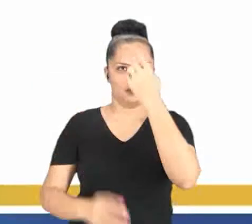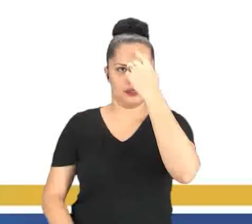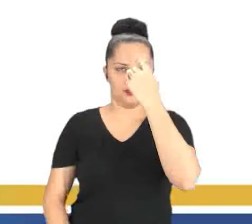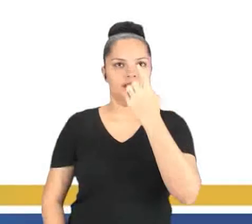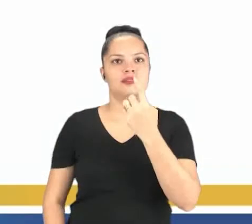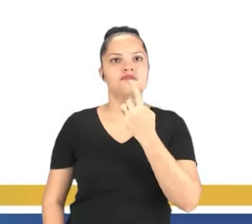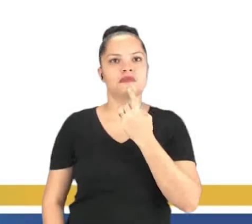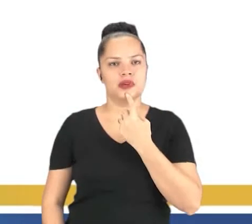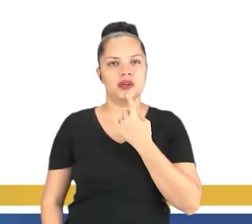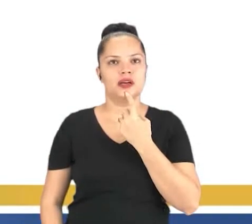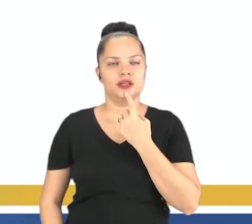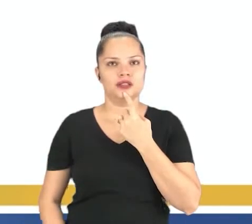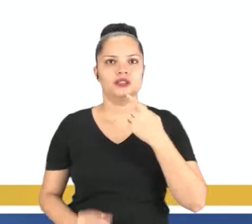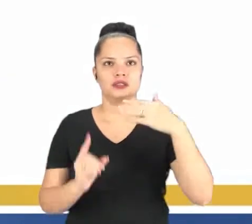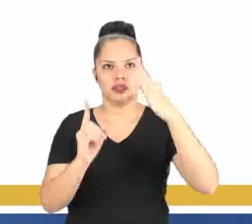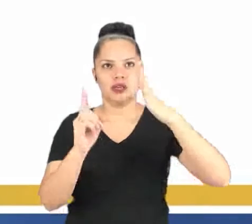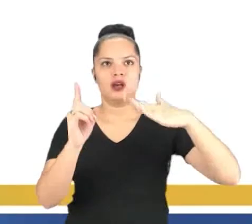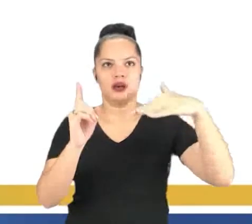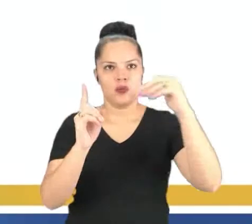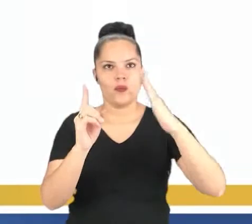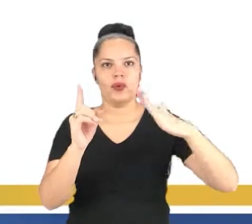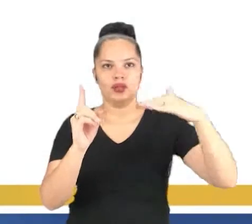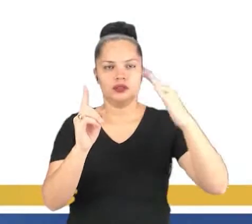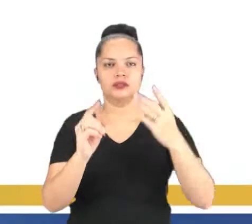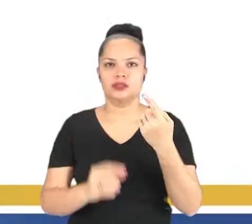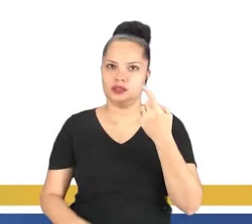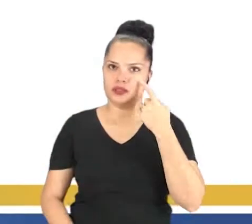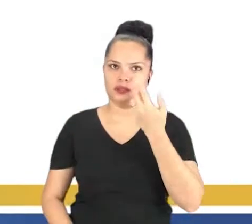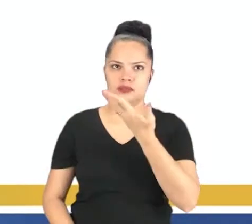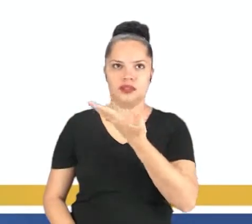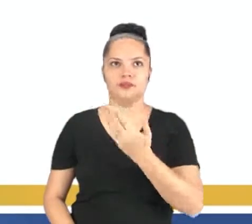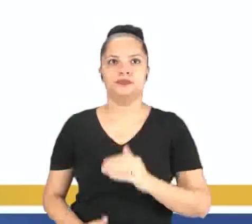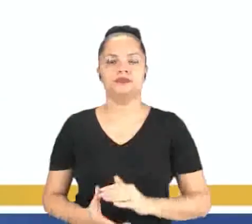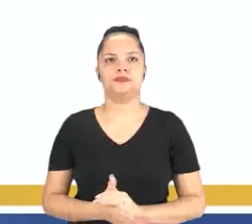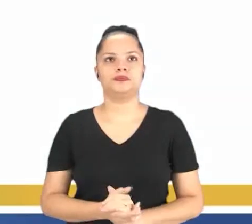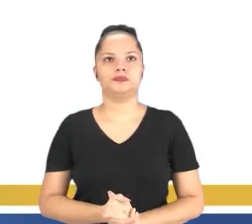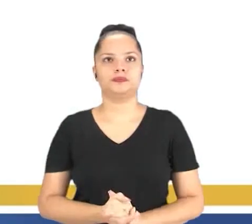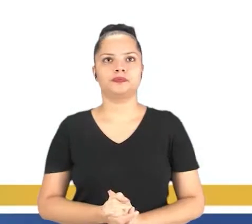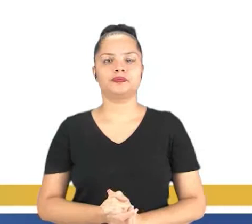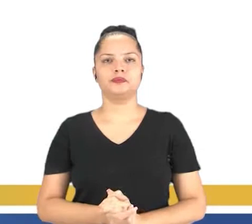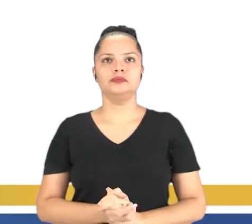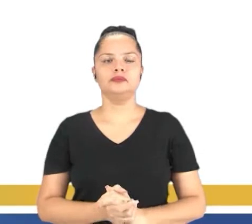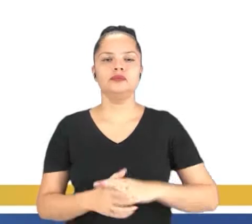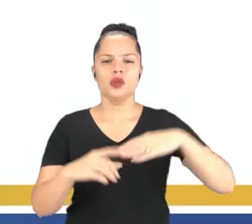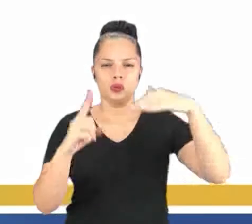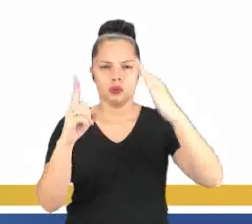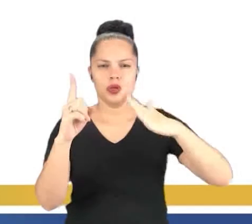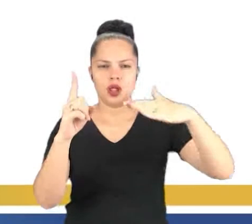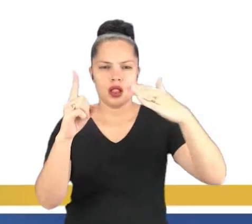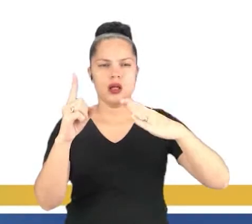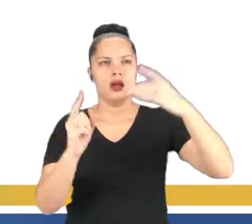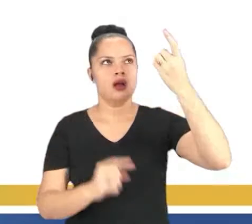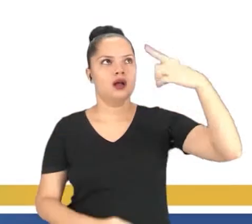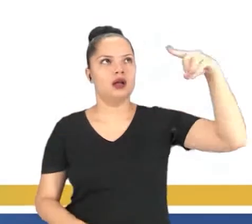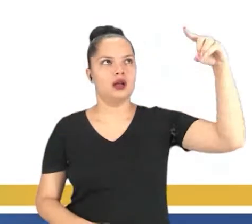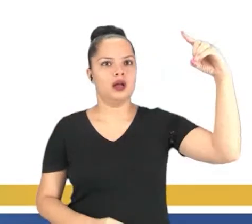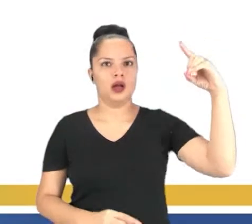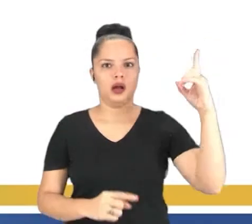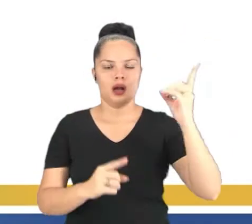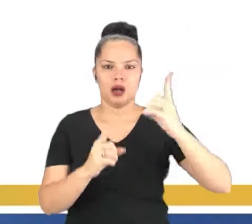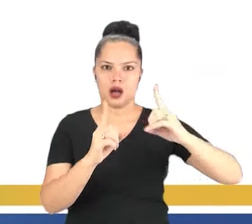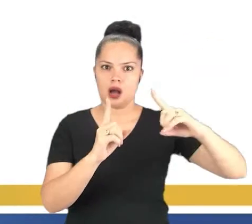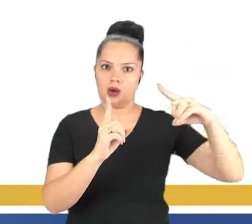né esses rituais que eles faziam essas imagens que vocês podem observar E é em homenagem ao deus-sol